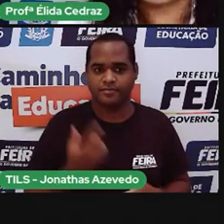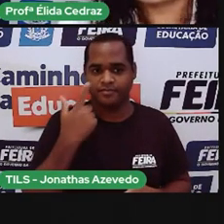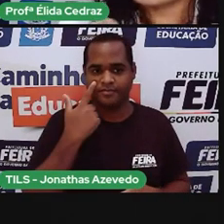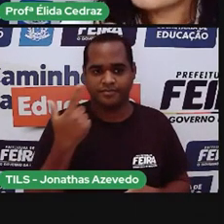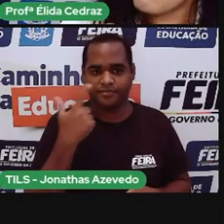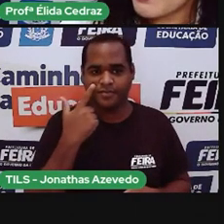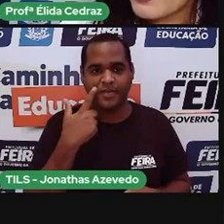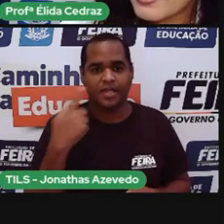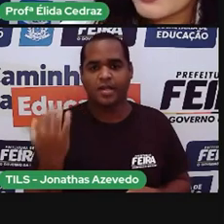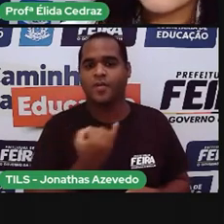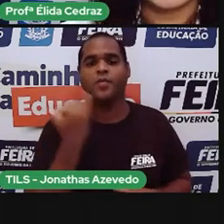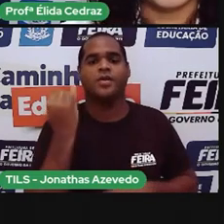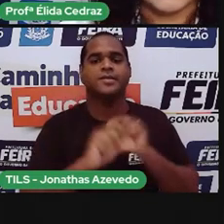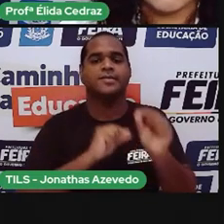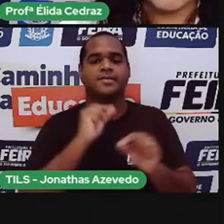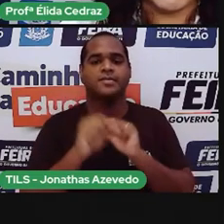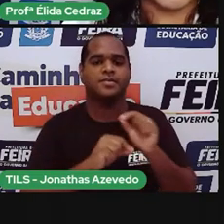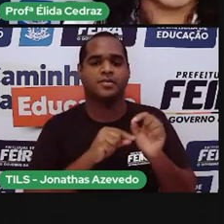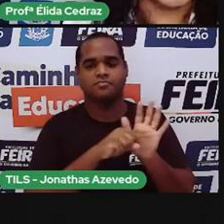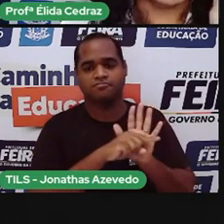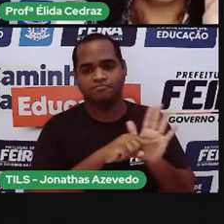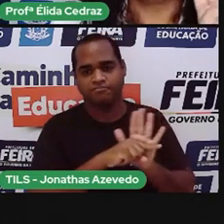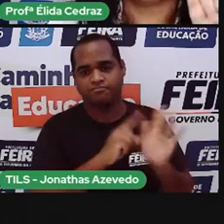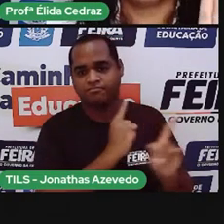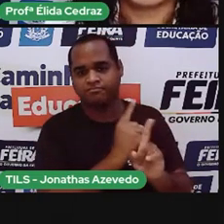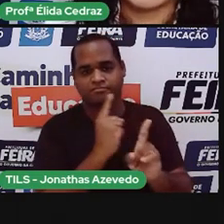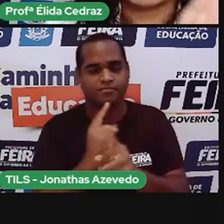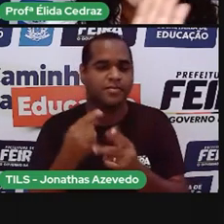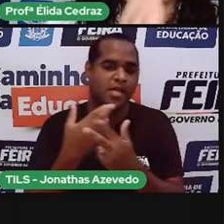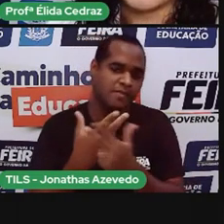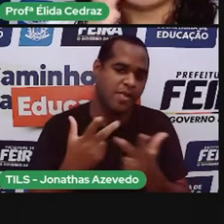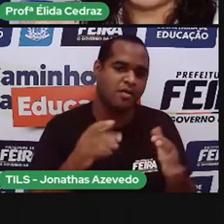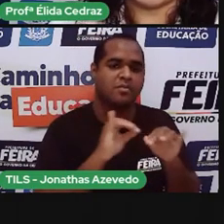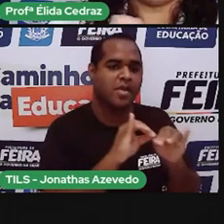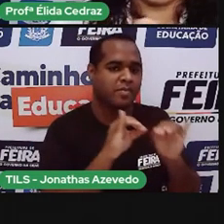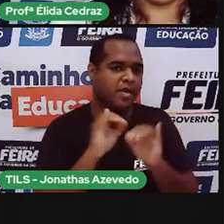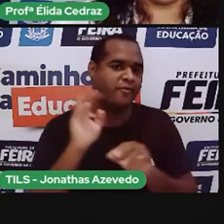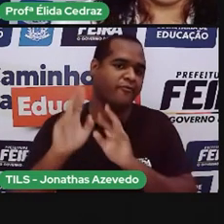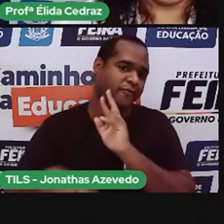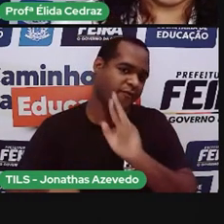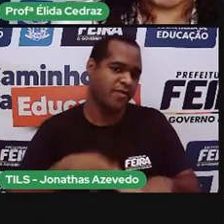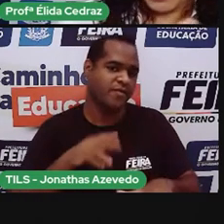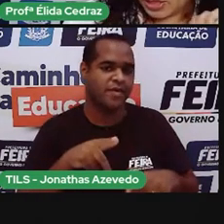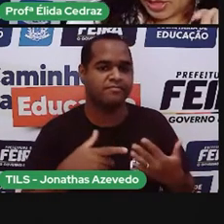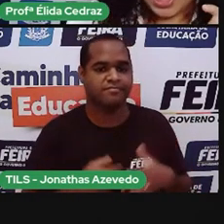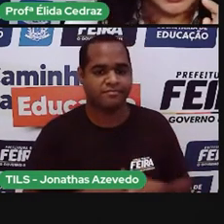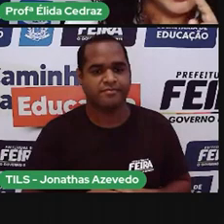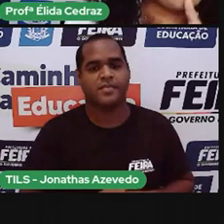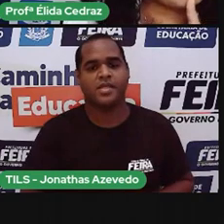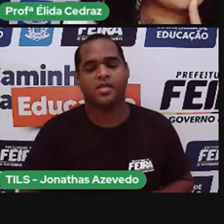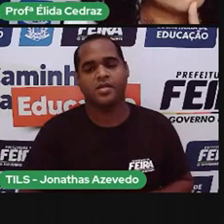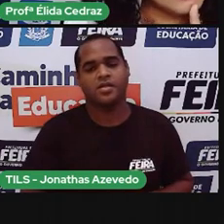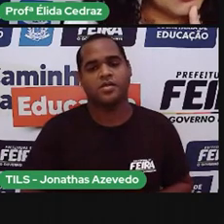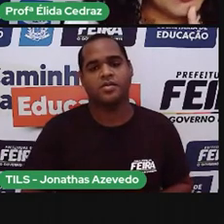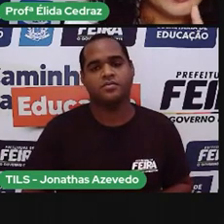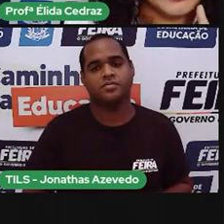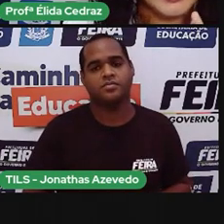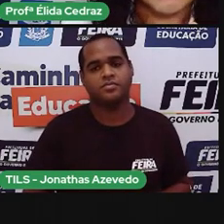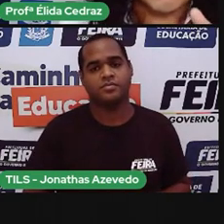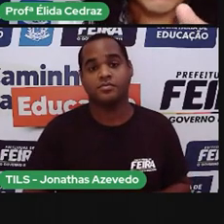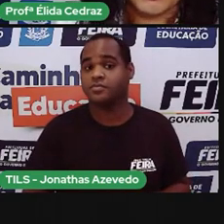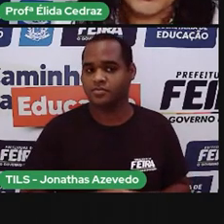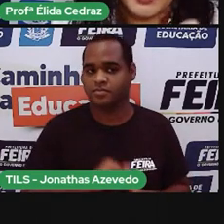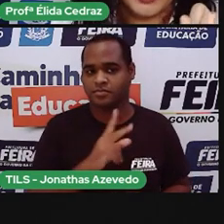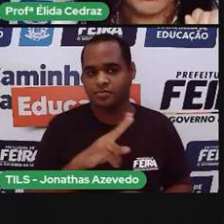importante fazer essa pesquisa e anotar os preços. São três mercados diferentes. A Pro vai circular